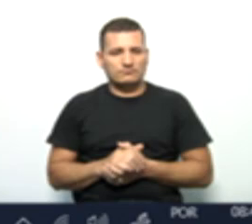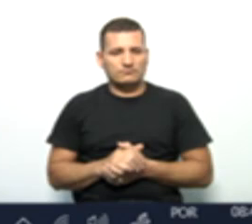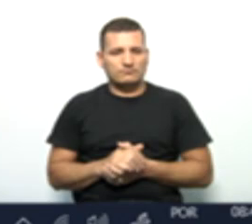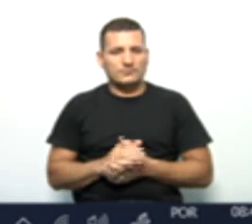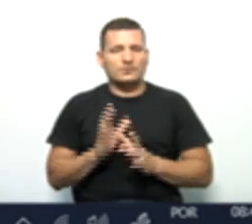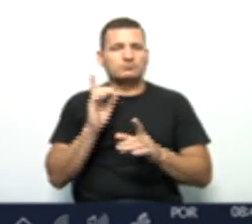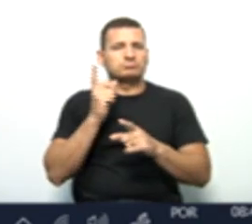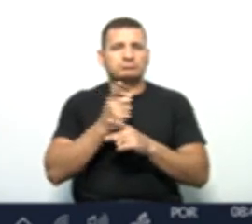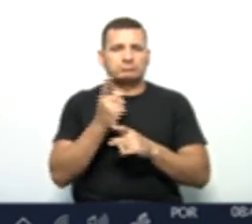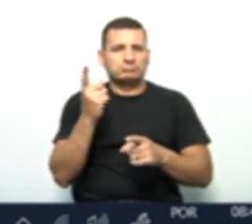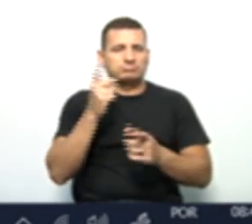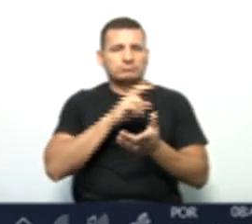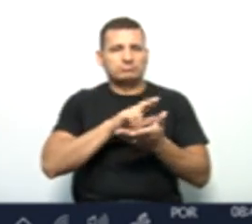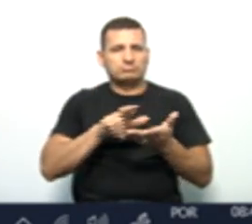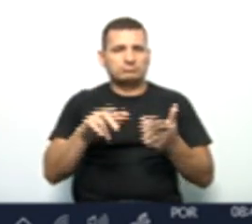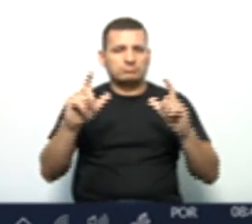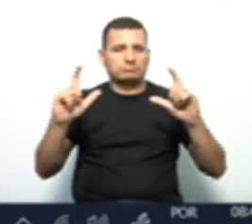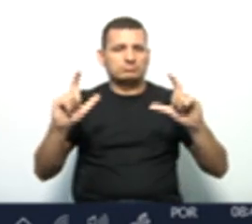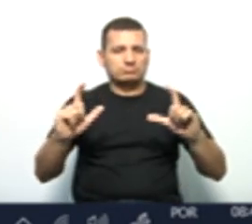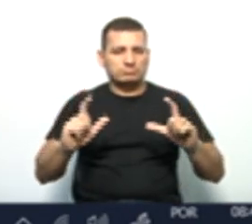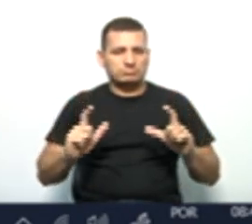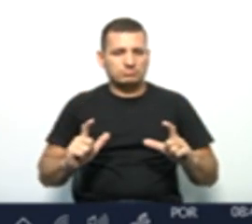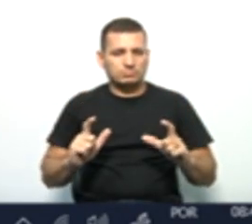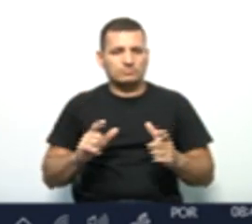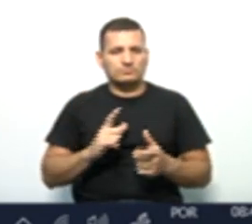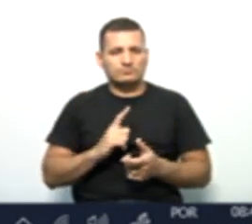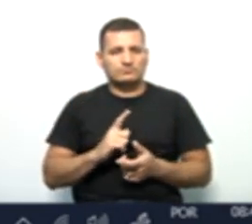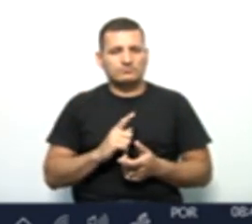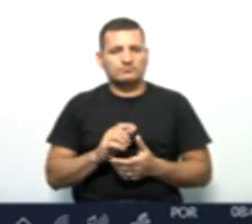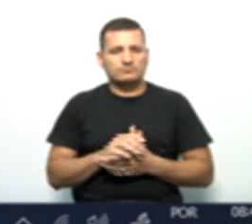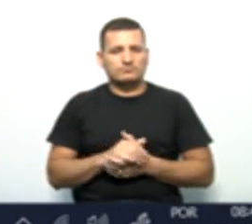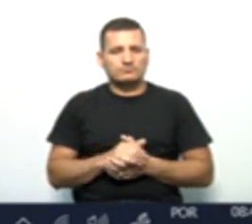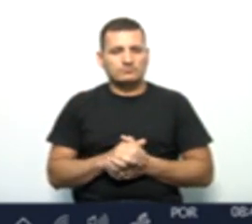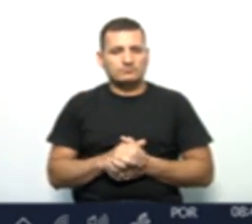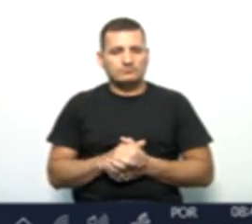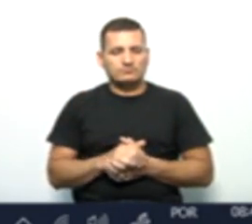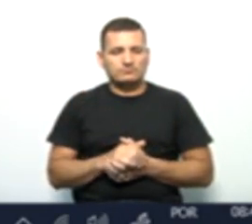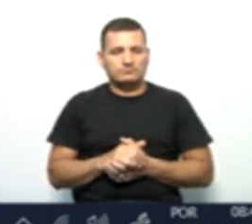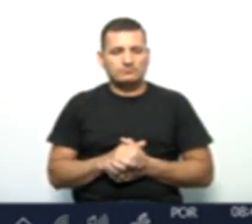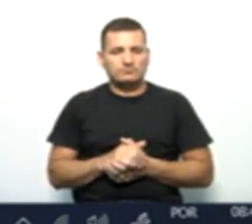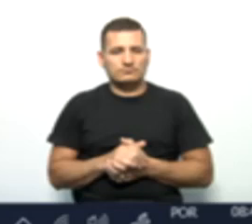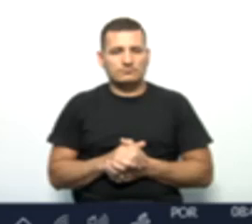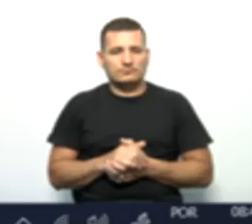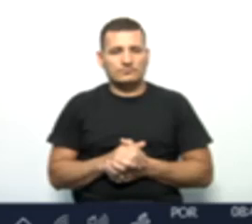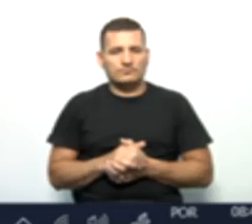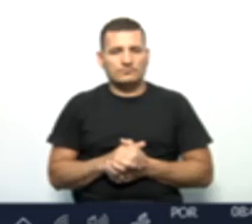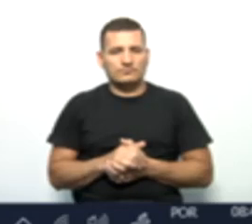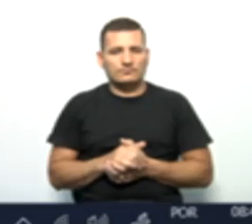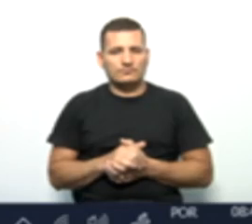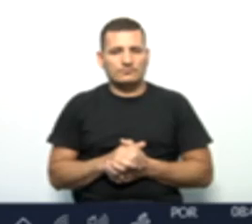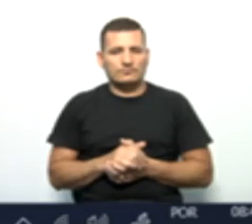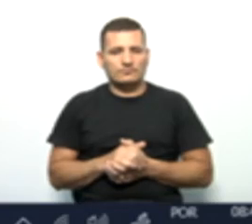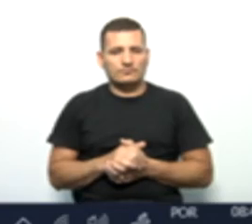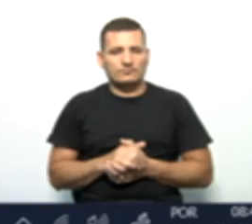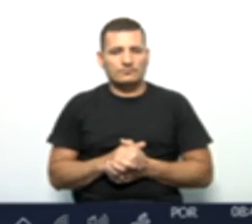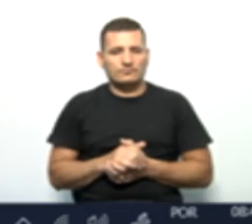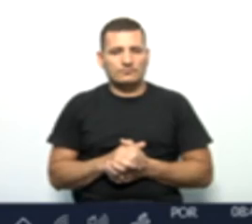encontrar vários aqui. Mas bem aqui embaixo tem outros exemplos mais interessantes. Esse aqui é o